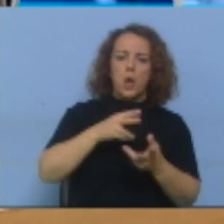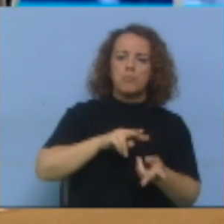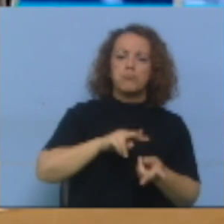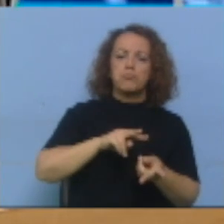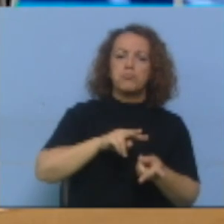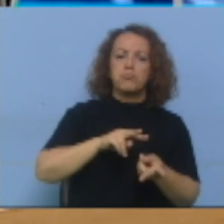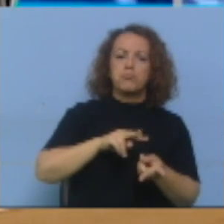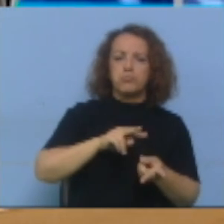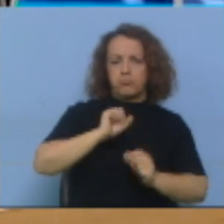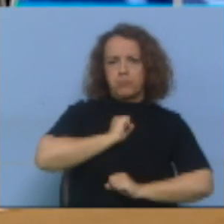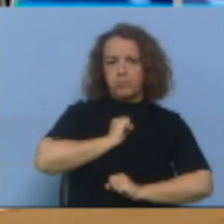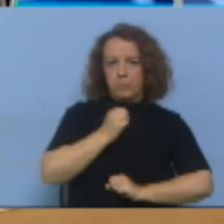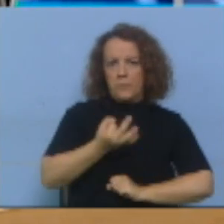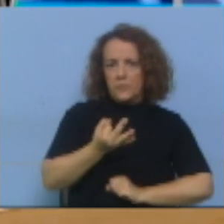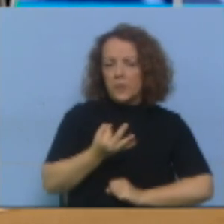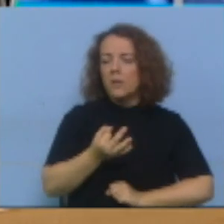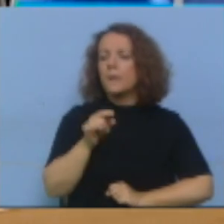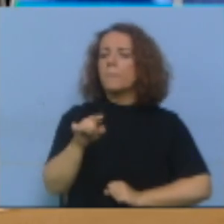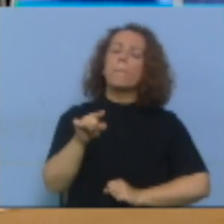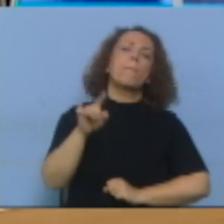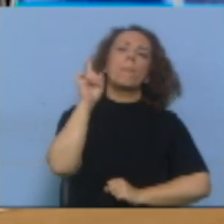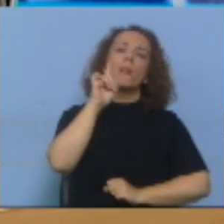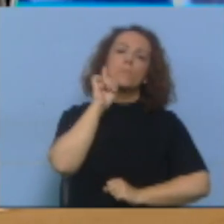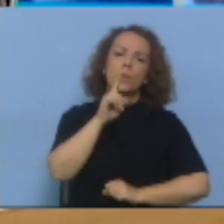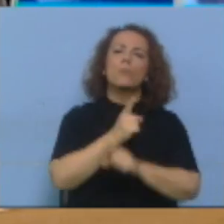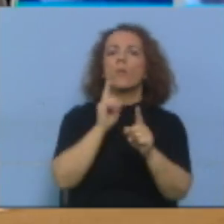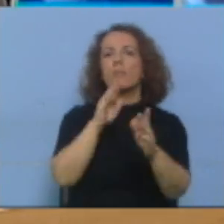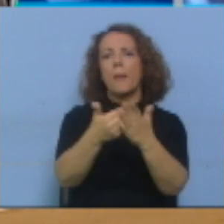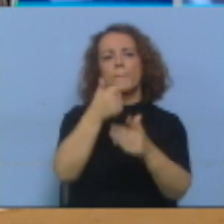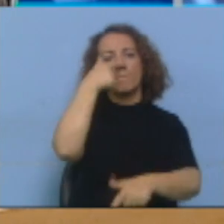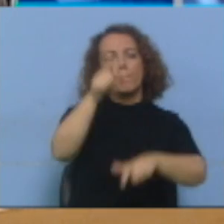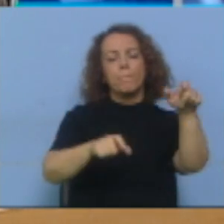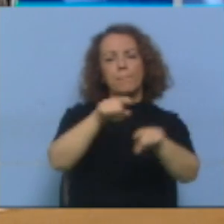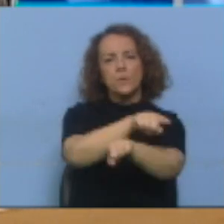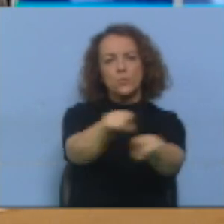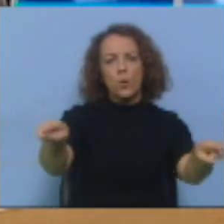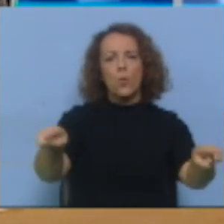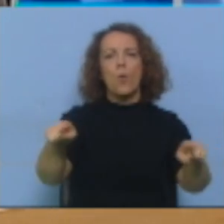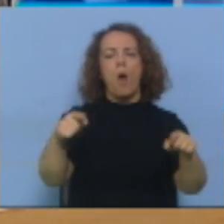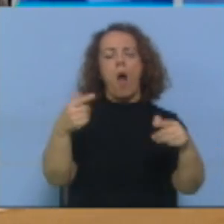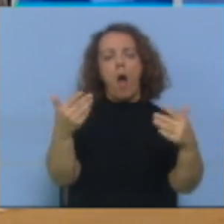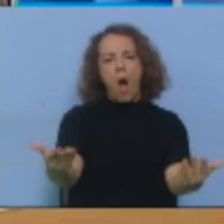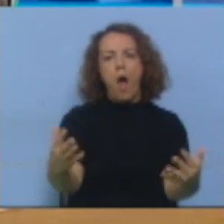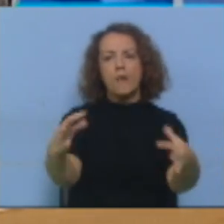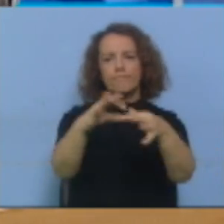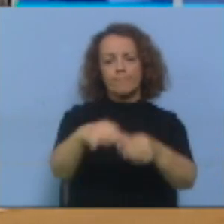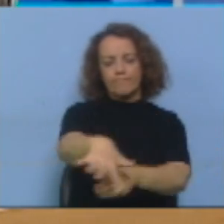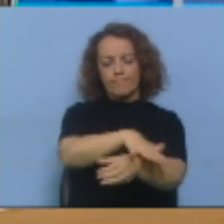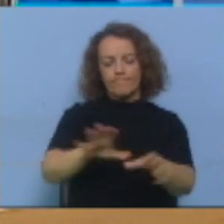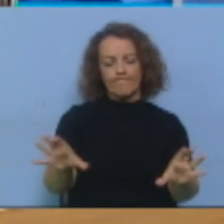estamos. É muito importante porque é uma forma das pessoas terem uma ligação a uma comunidade